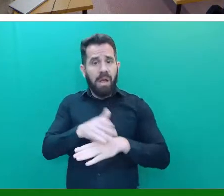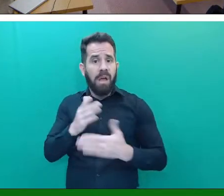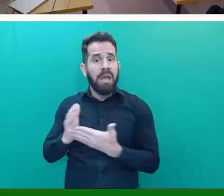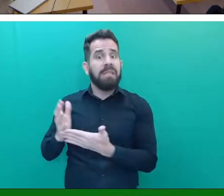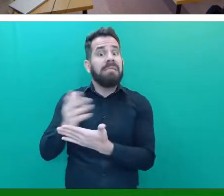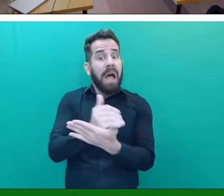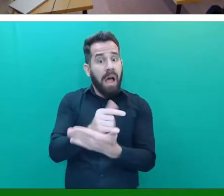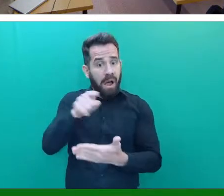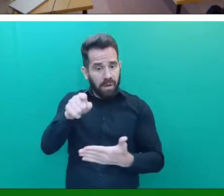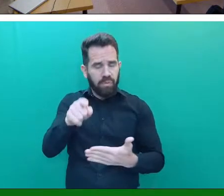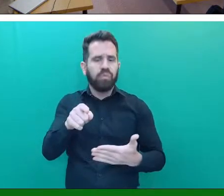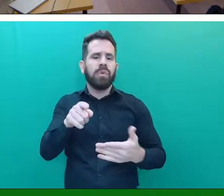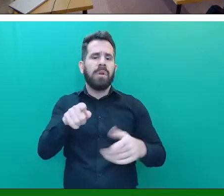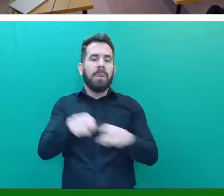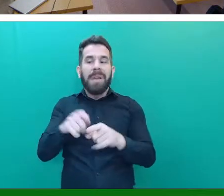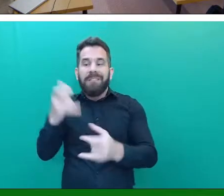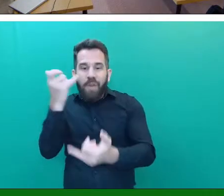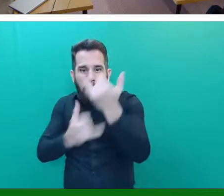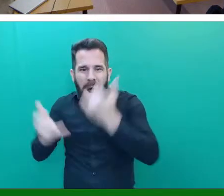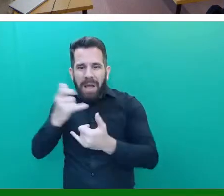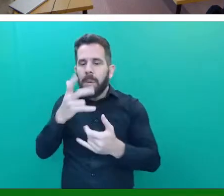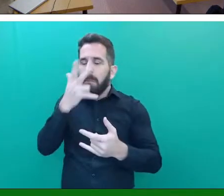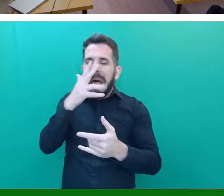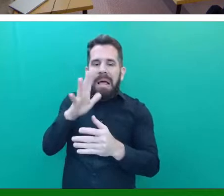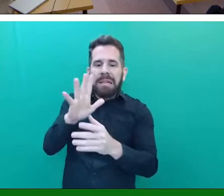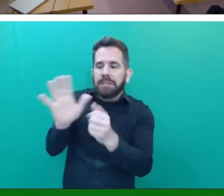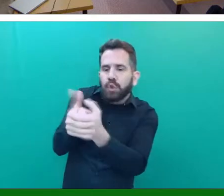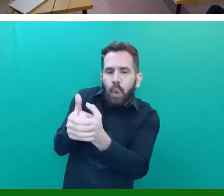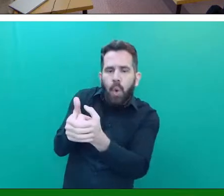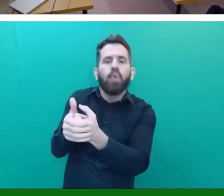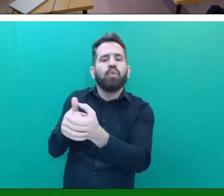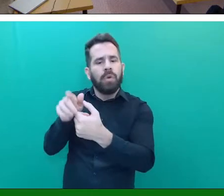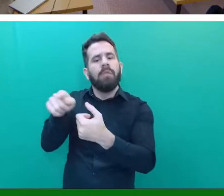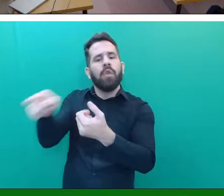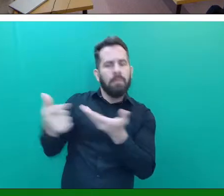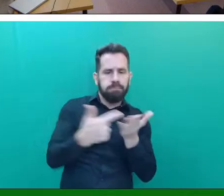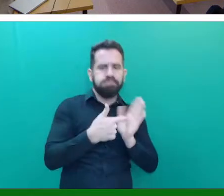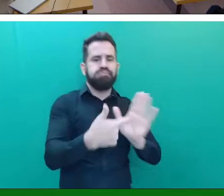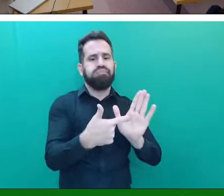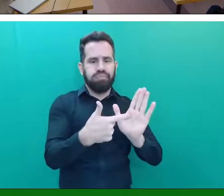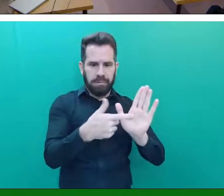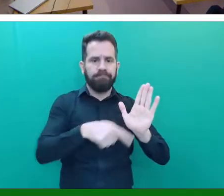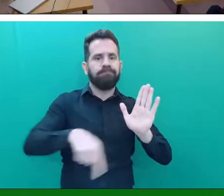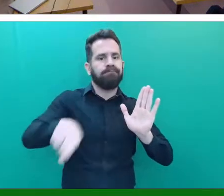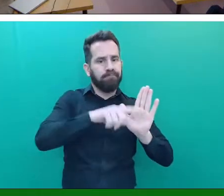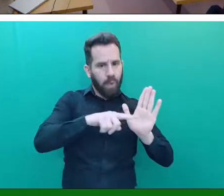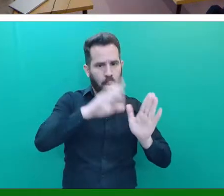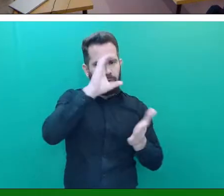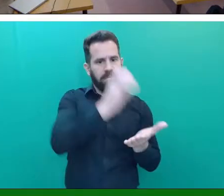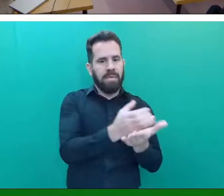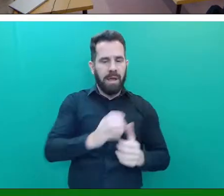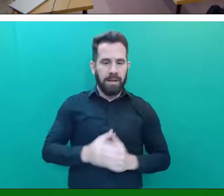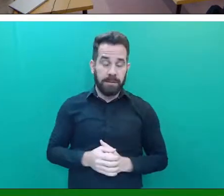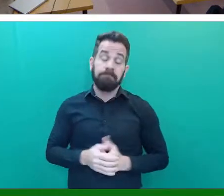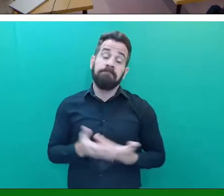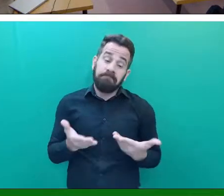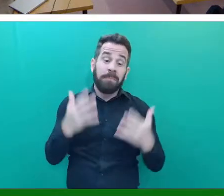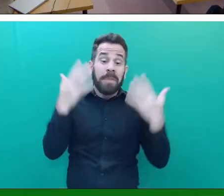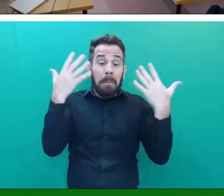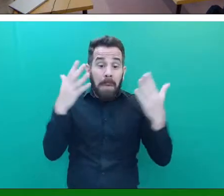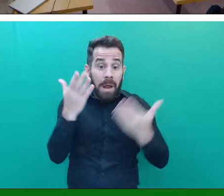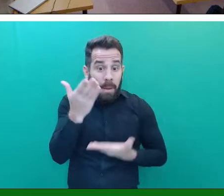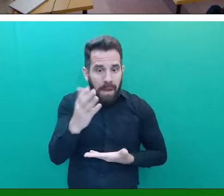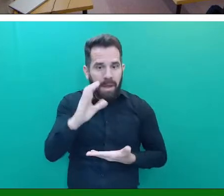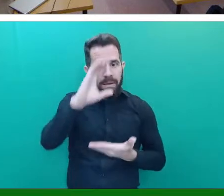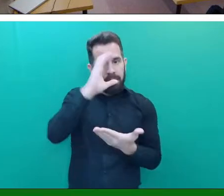né? Então, eu queria parabenizar você pelo trabalho, pela